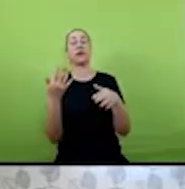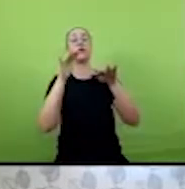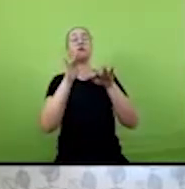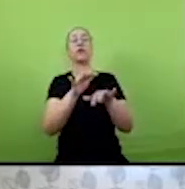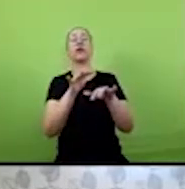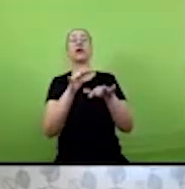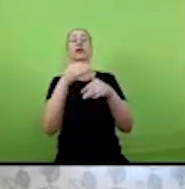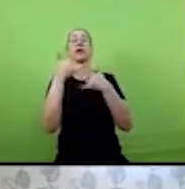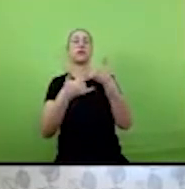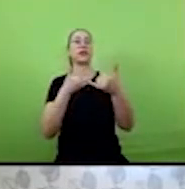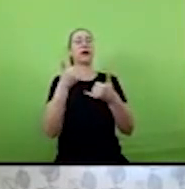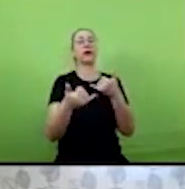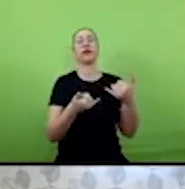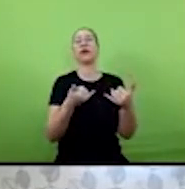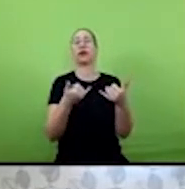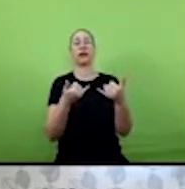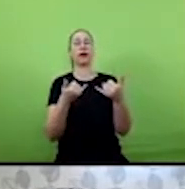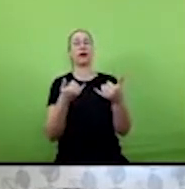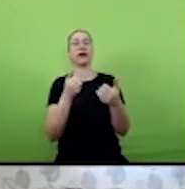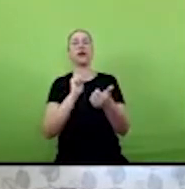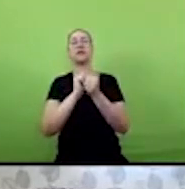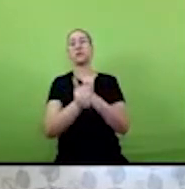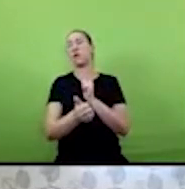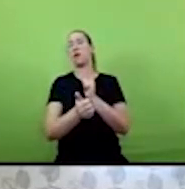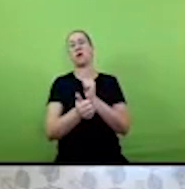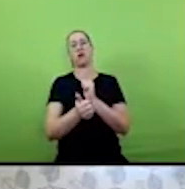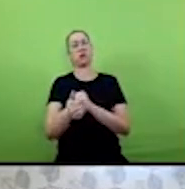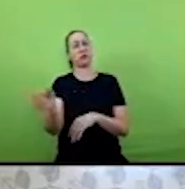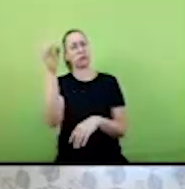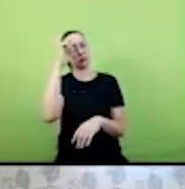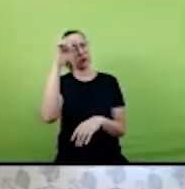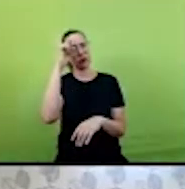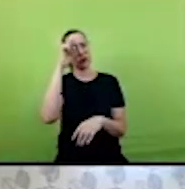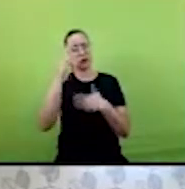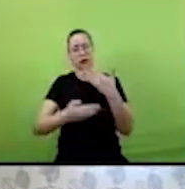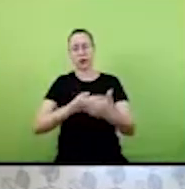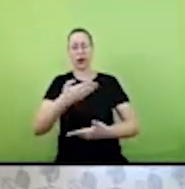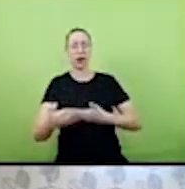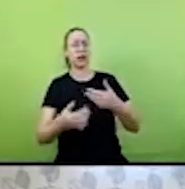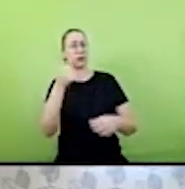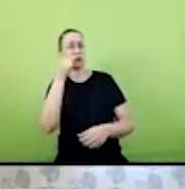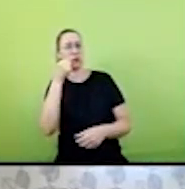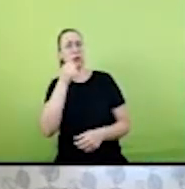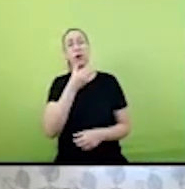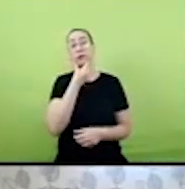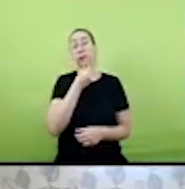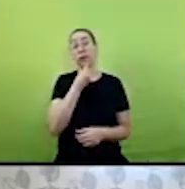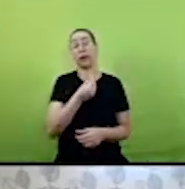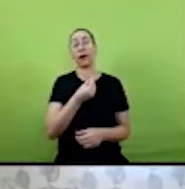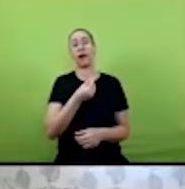de esportes, o dia a dia mesmo, né, de meninos e meninas. E tem